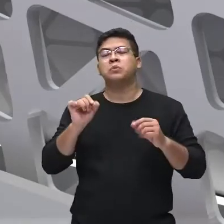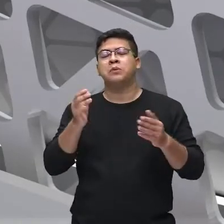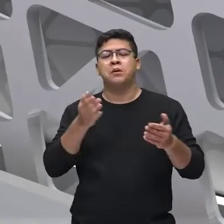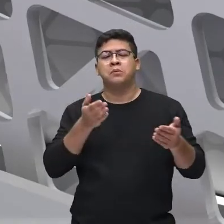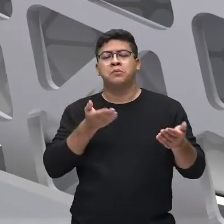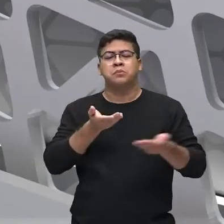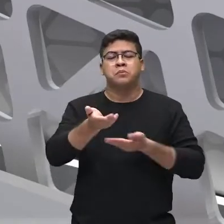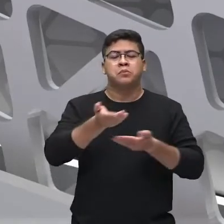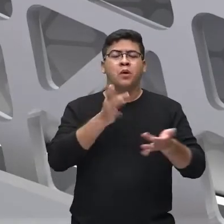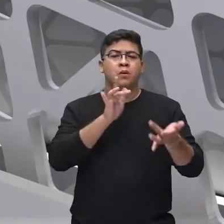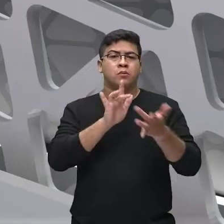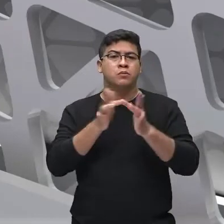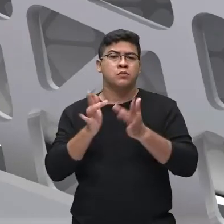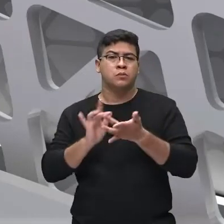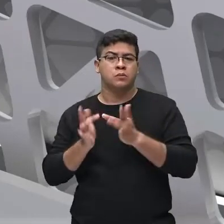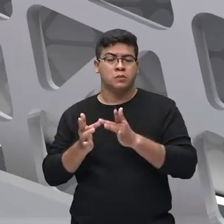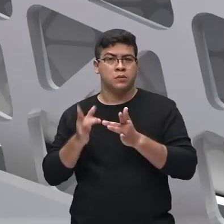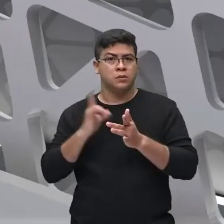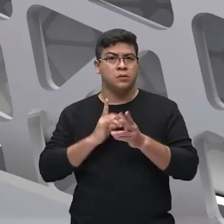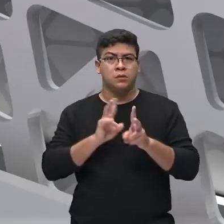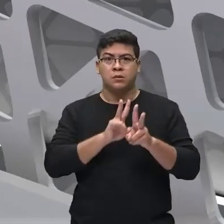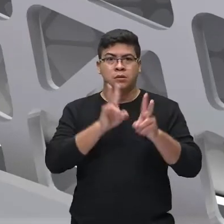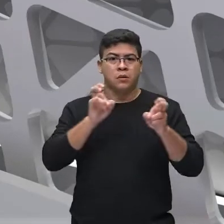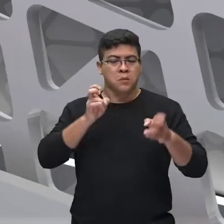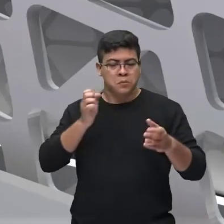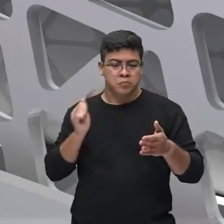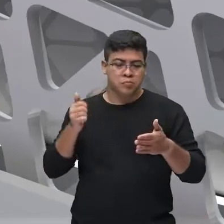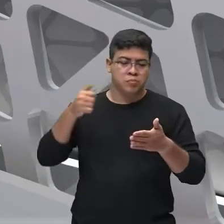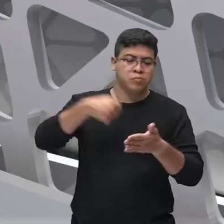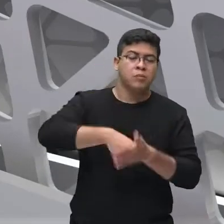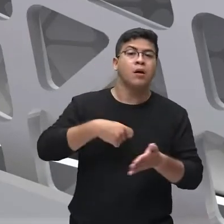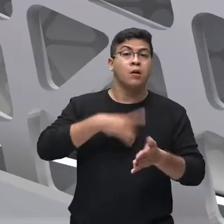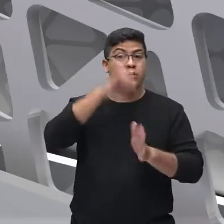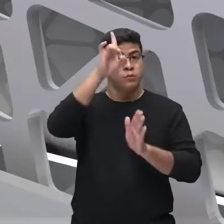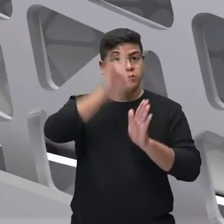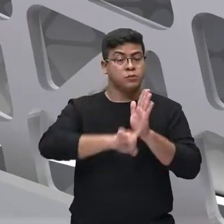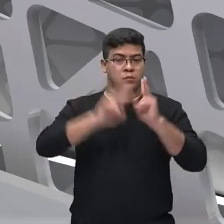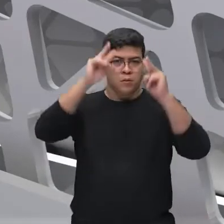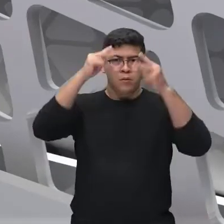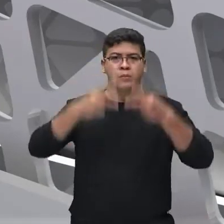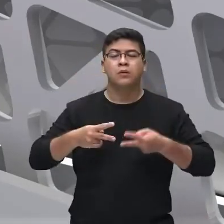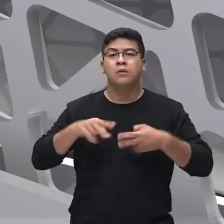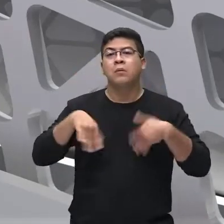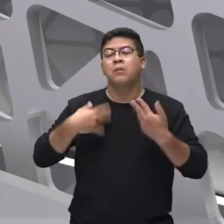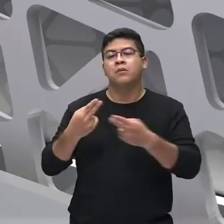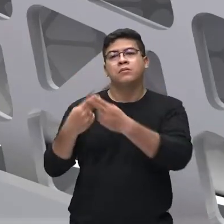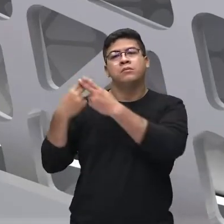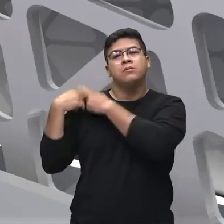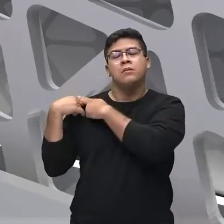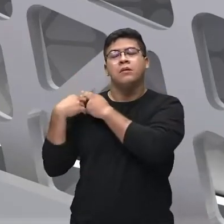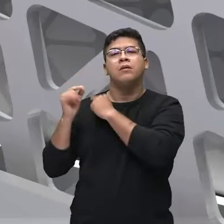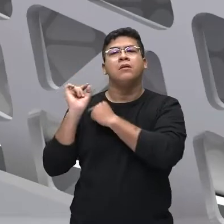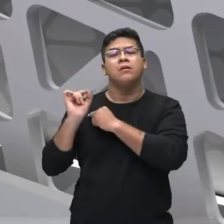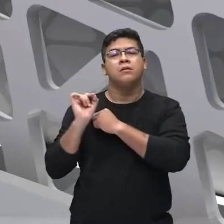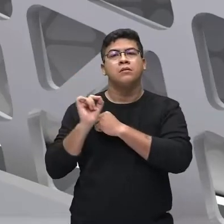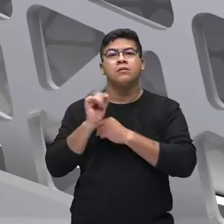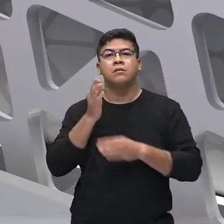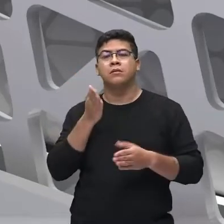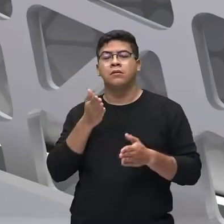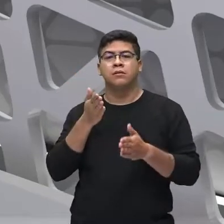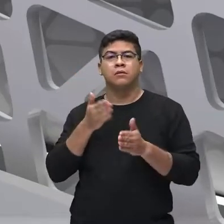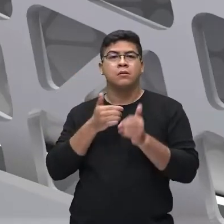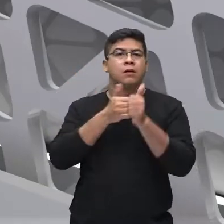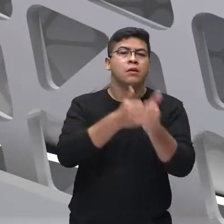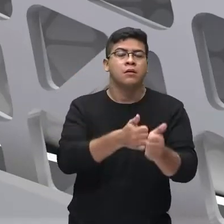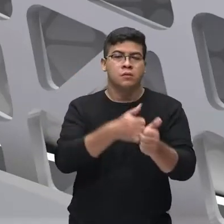com a dimensão do exercício, da efetivação dos direitos humanos. Qual é a responsabilidade das lideranças religiosas,